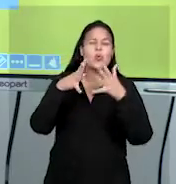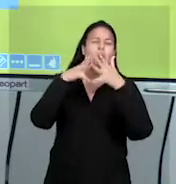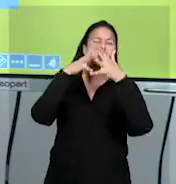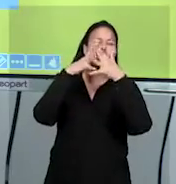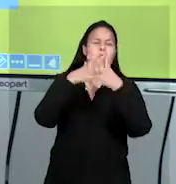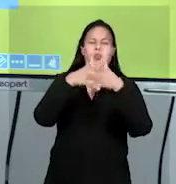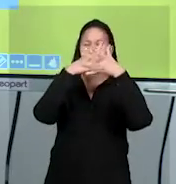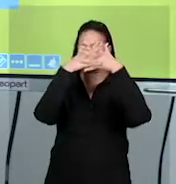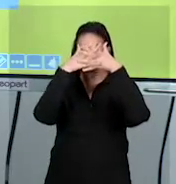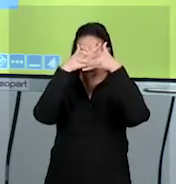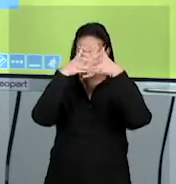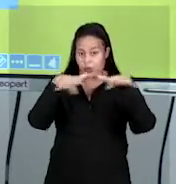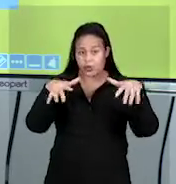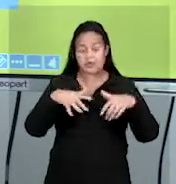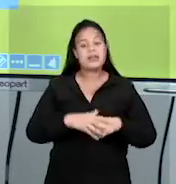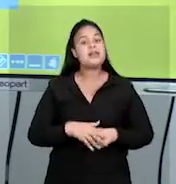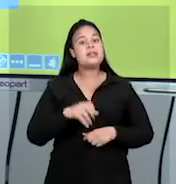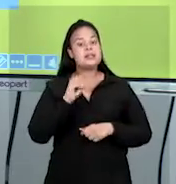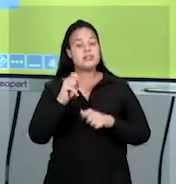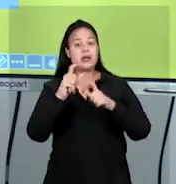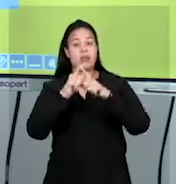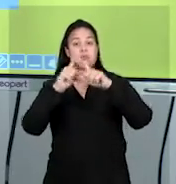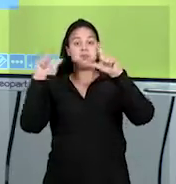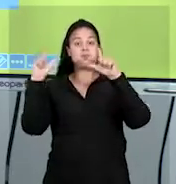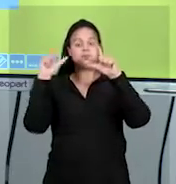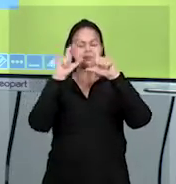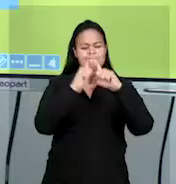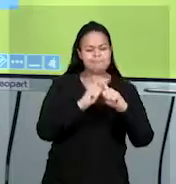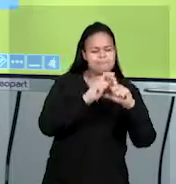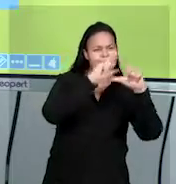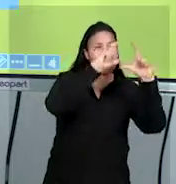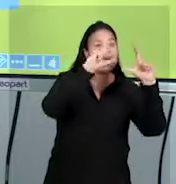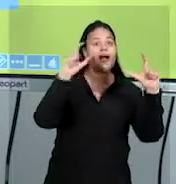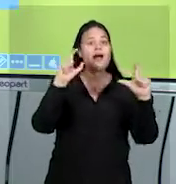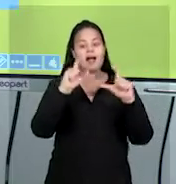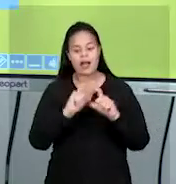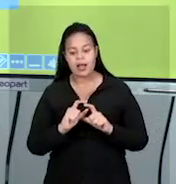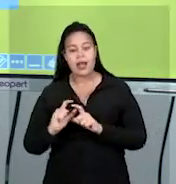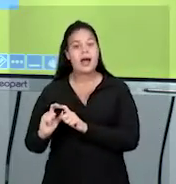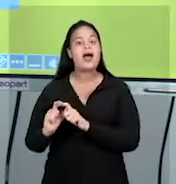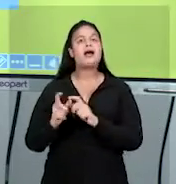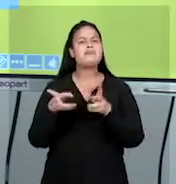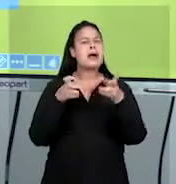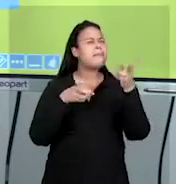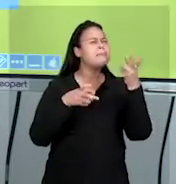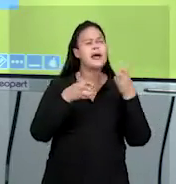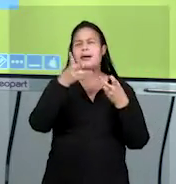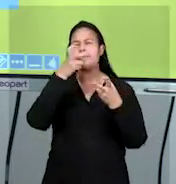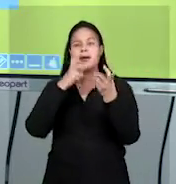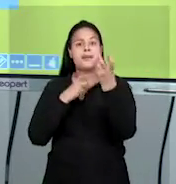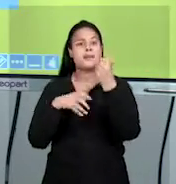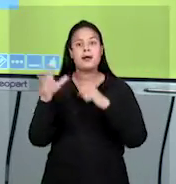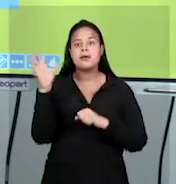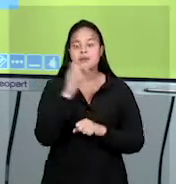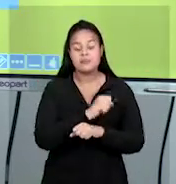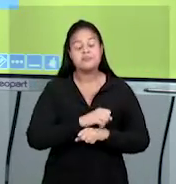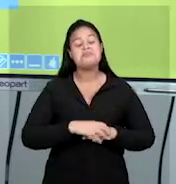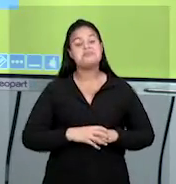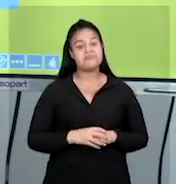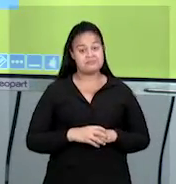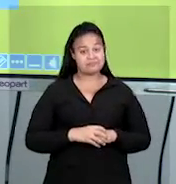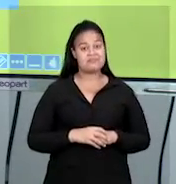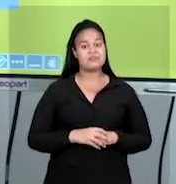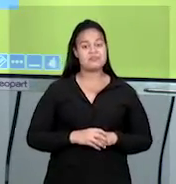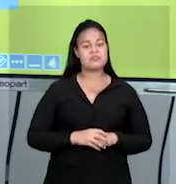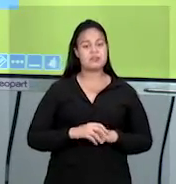não ia ficar bem legível. Mas se eu coloco esses discos, eu olho para ele rapidinho e consigo identificar quais são as partes que são mais afetadas. Eu poderia fazer esse mapa,